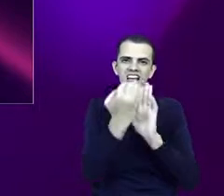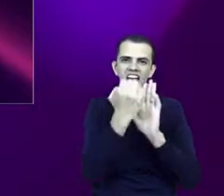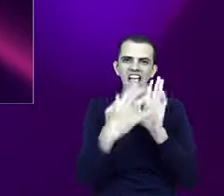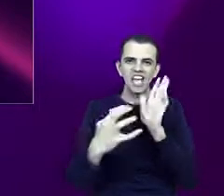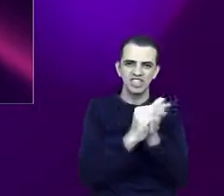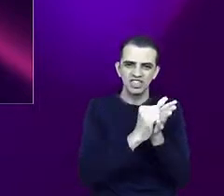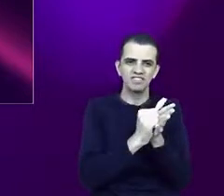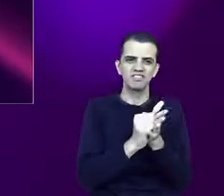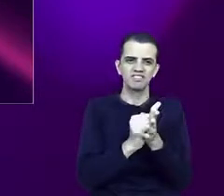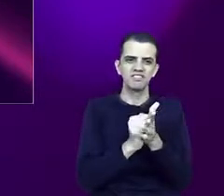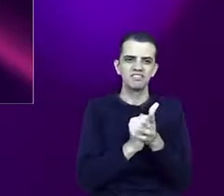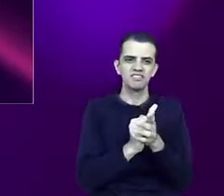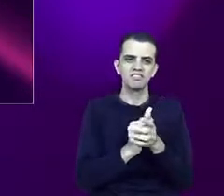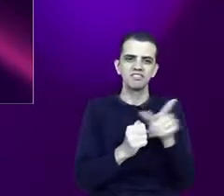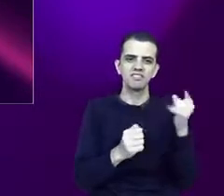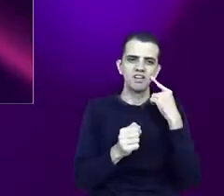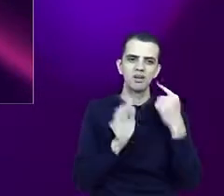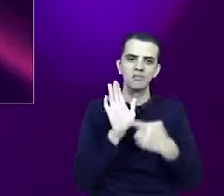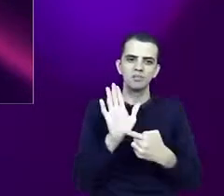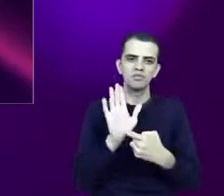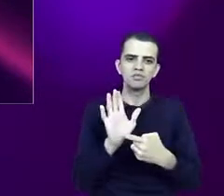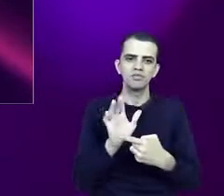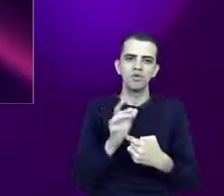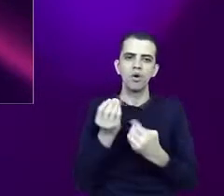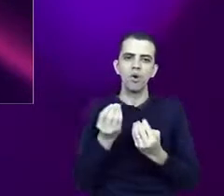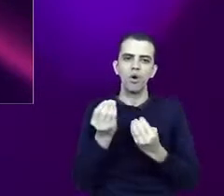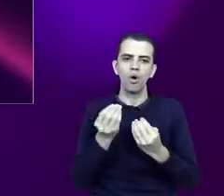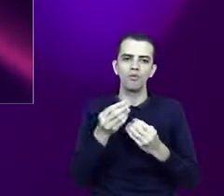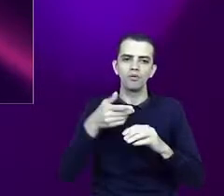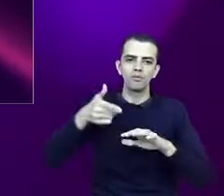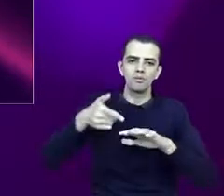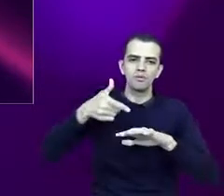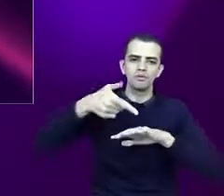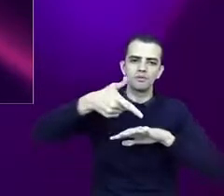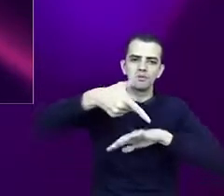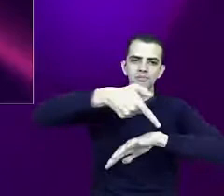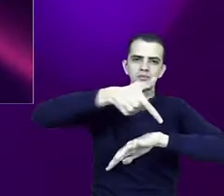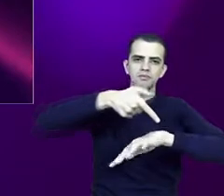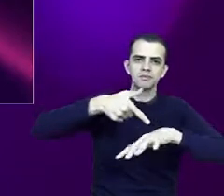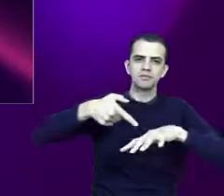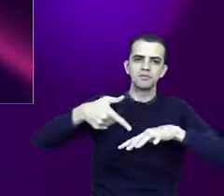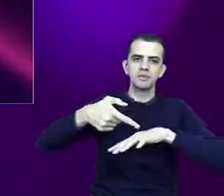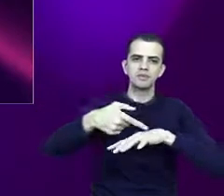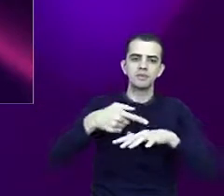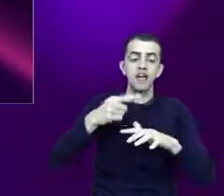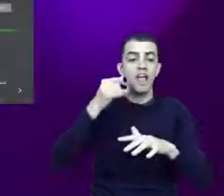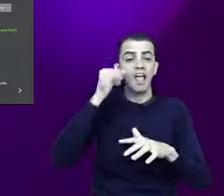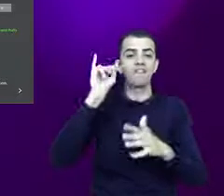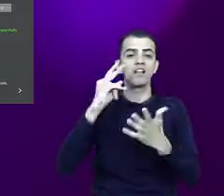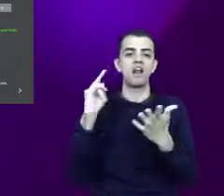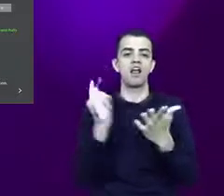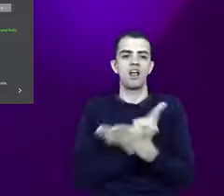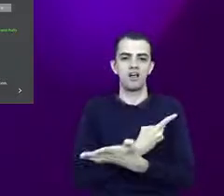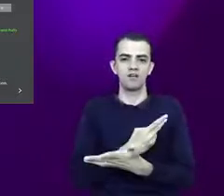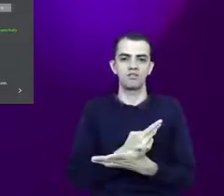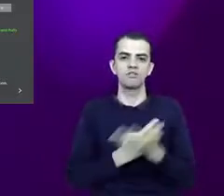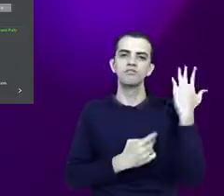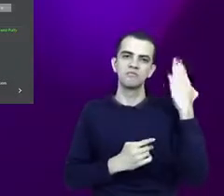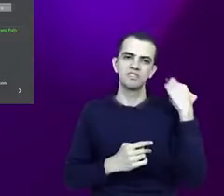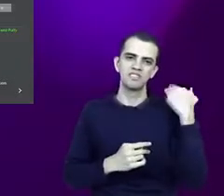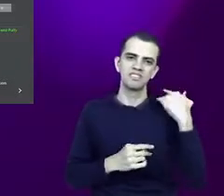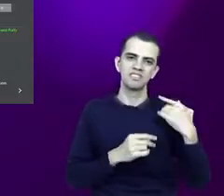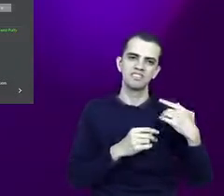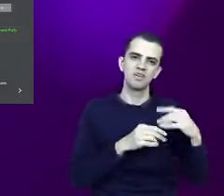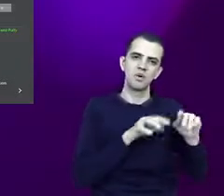Isso aqui a gente está demonstrando a fase de registro, que necessitava ter um erro menor no primeiro programa, né? E